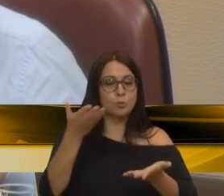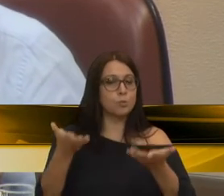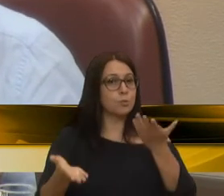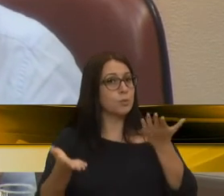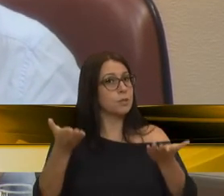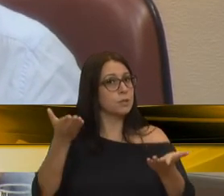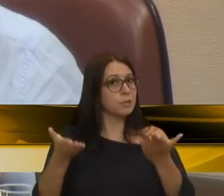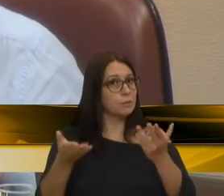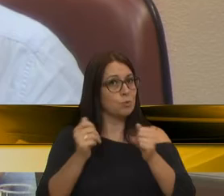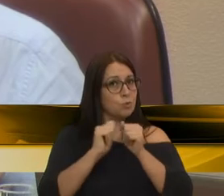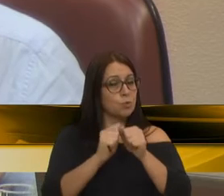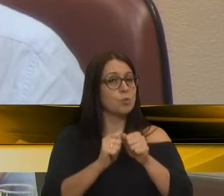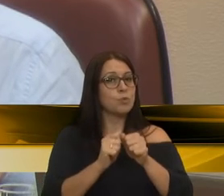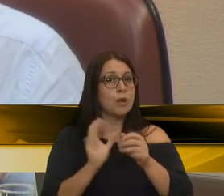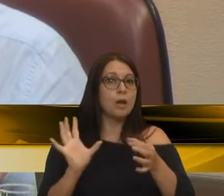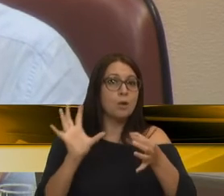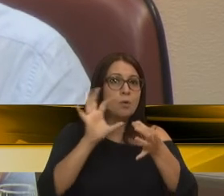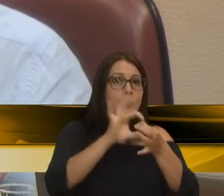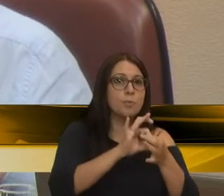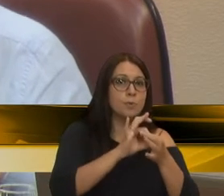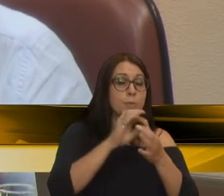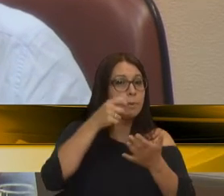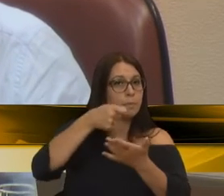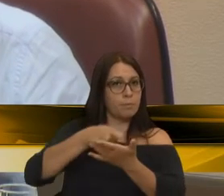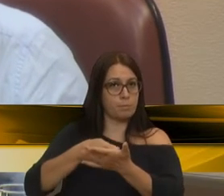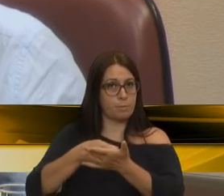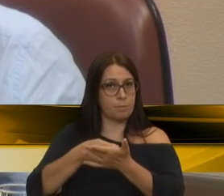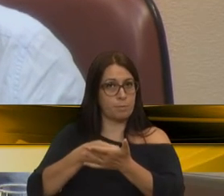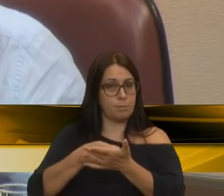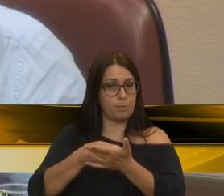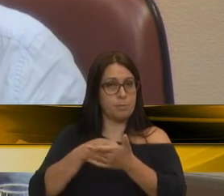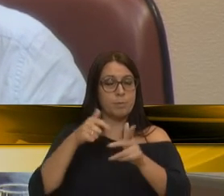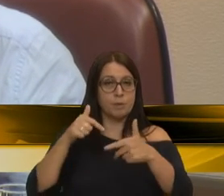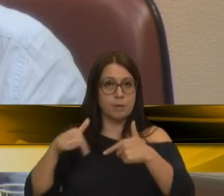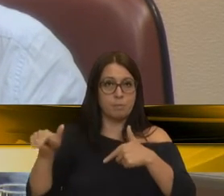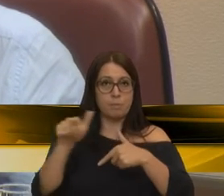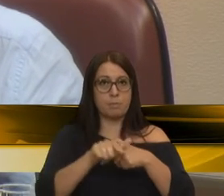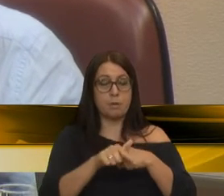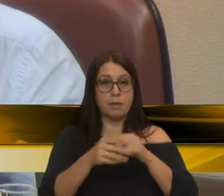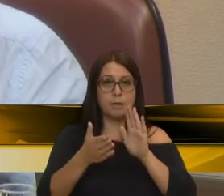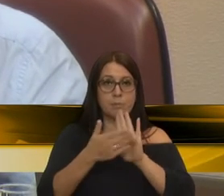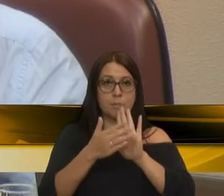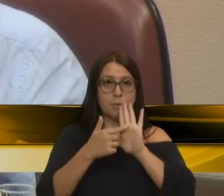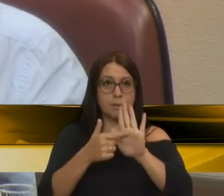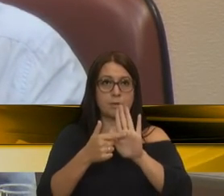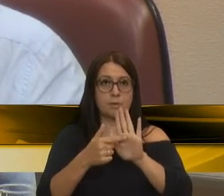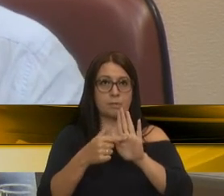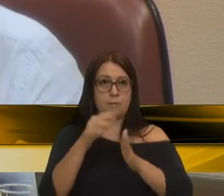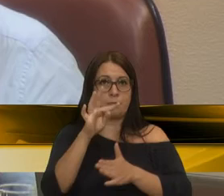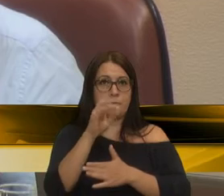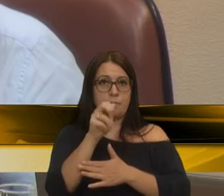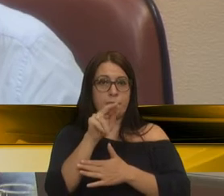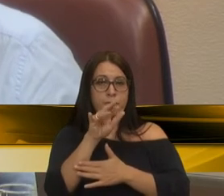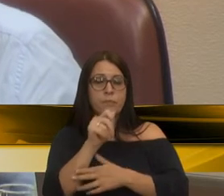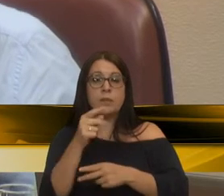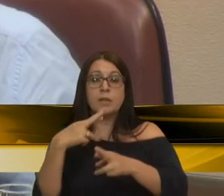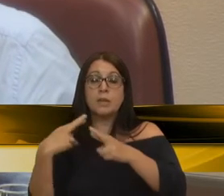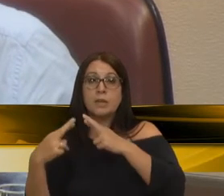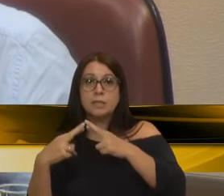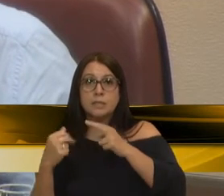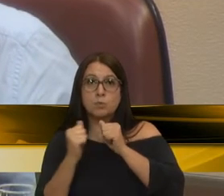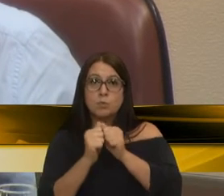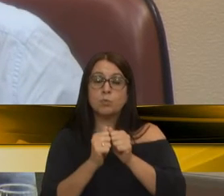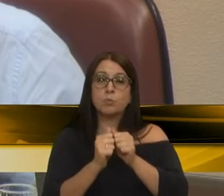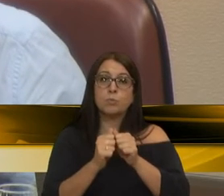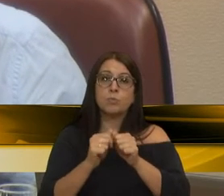uma equação que vincula o objeto o pagamento o serviço ea proporcional tarifa essa relação como